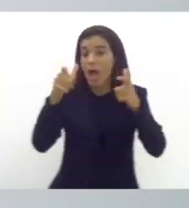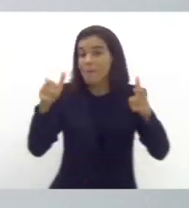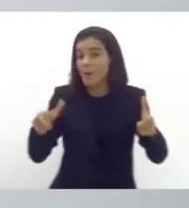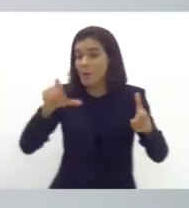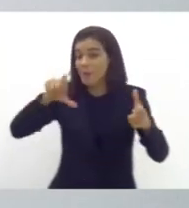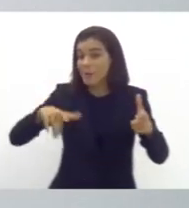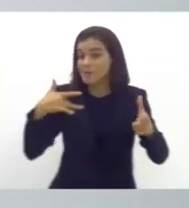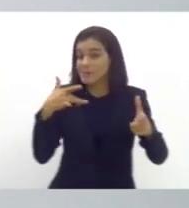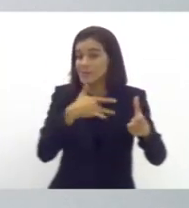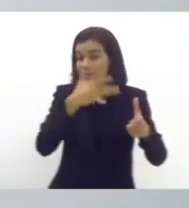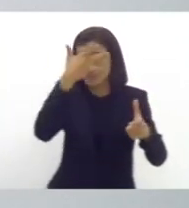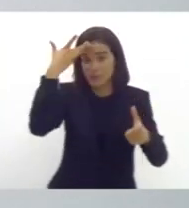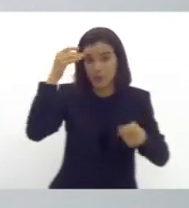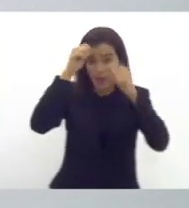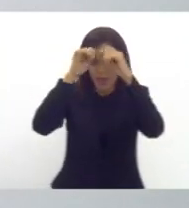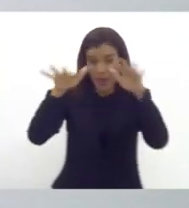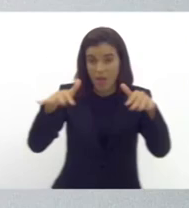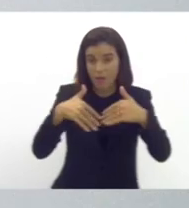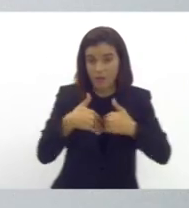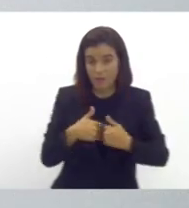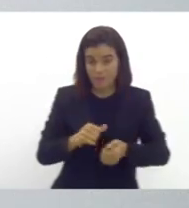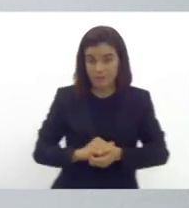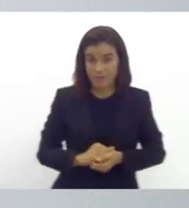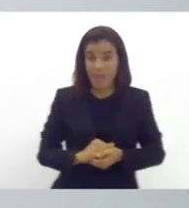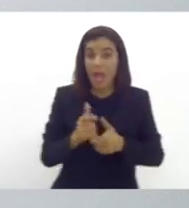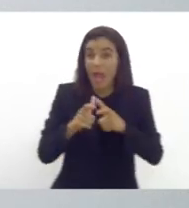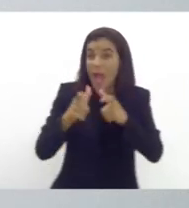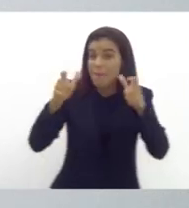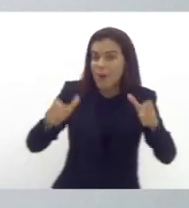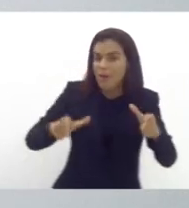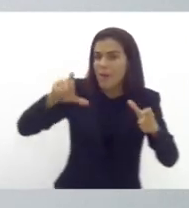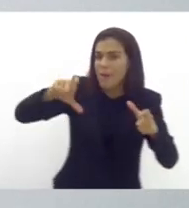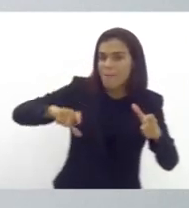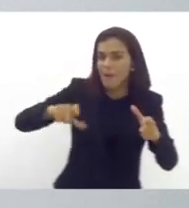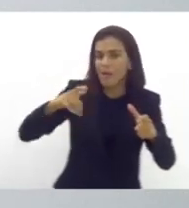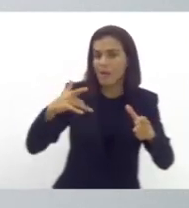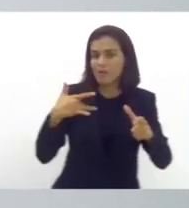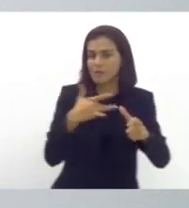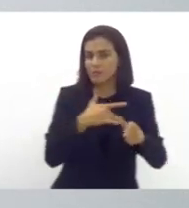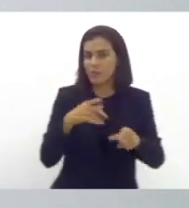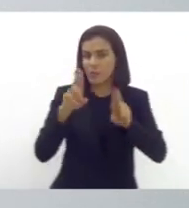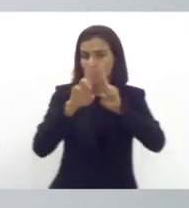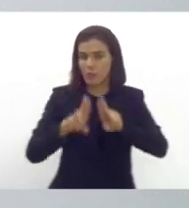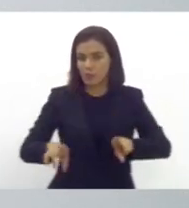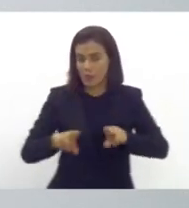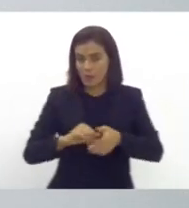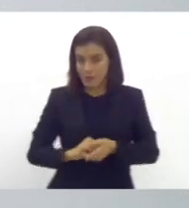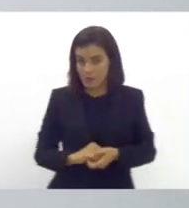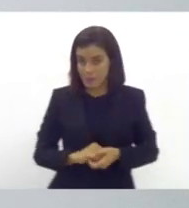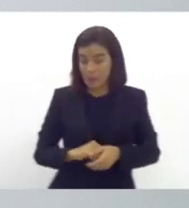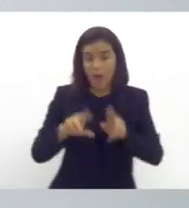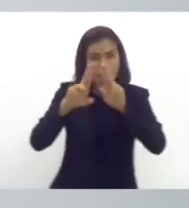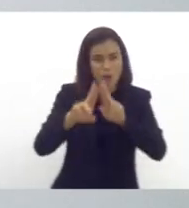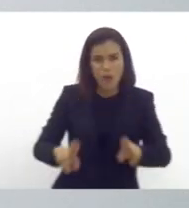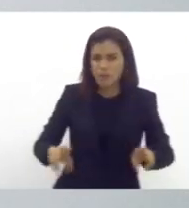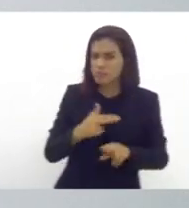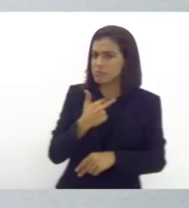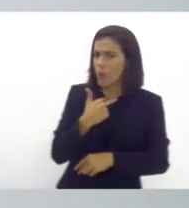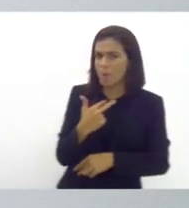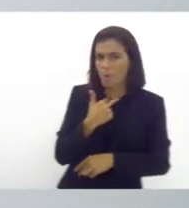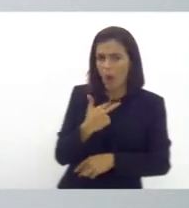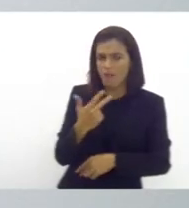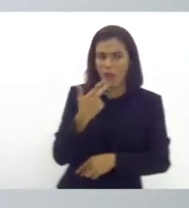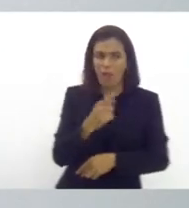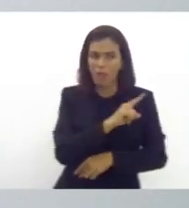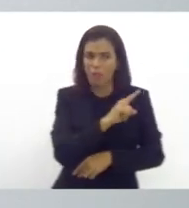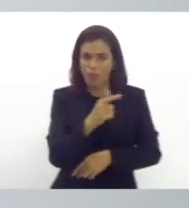nove em cada 10 São da Unimed a Unimed não pode se esquivar dizendo que o